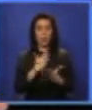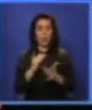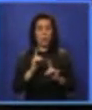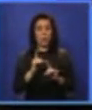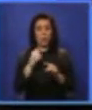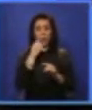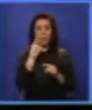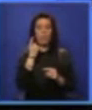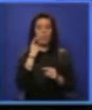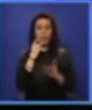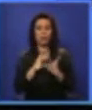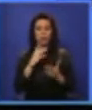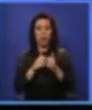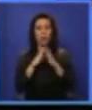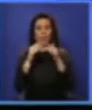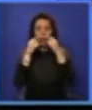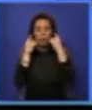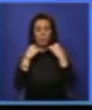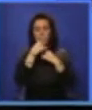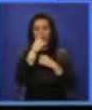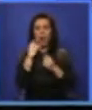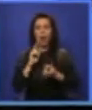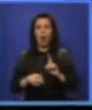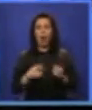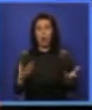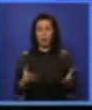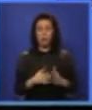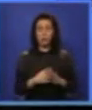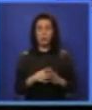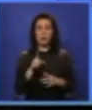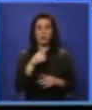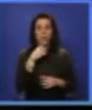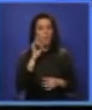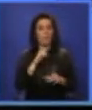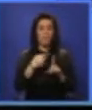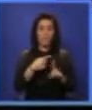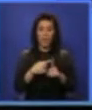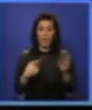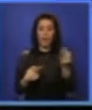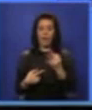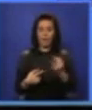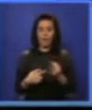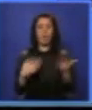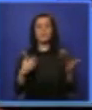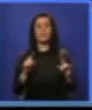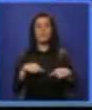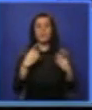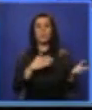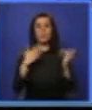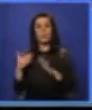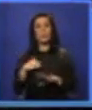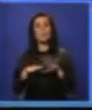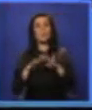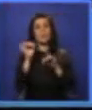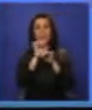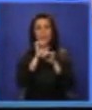só à parte dentária, também a todo o que é recorte gengival. Neste caso, era bastante vantajosa. E depois, por outro lado, o que nós fizemos